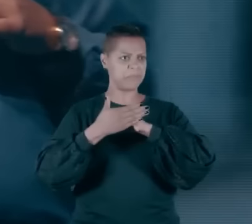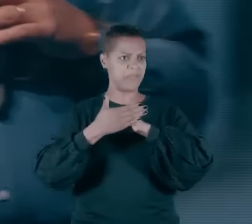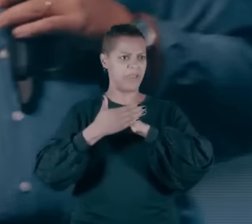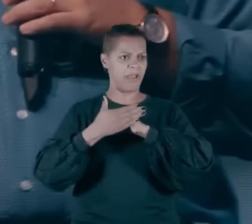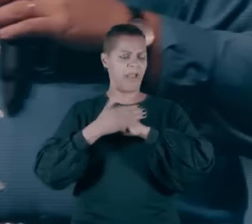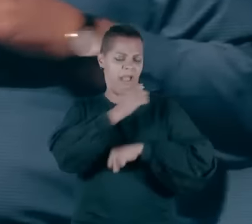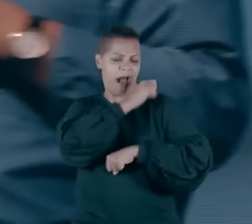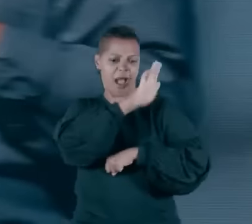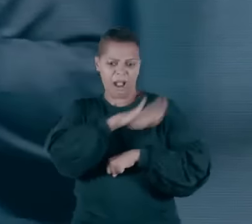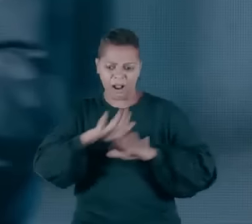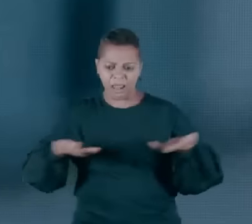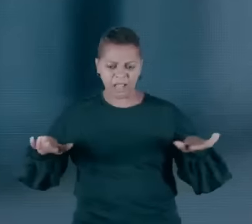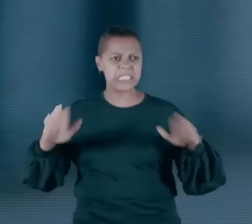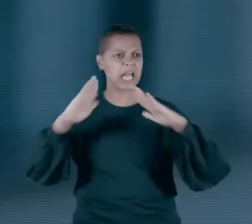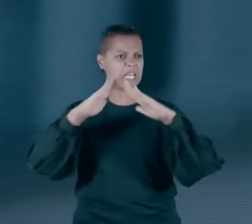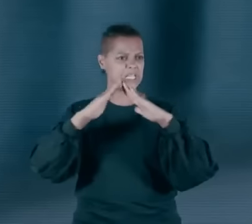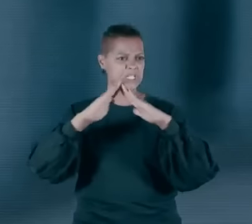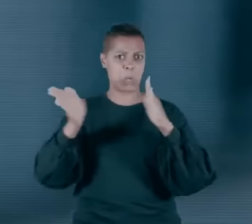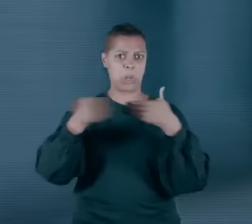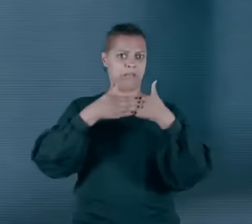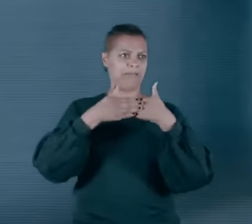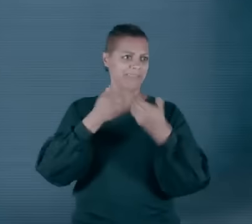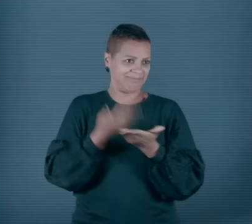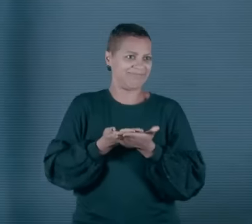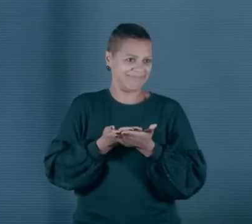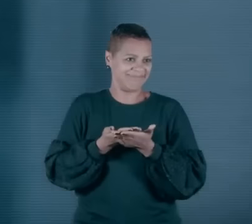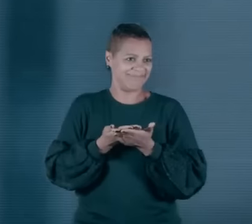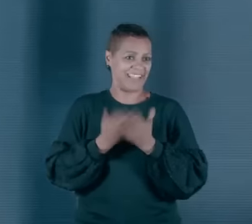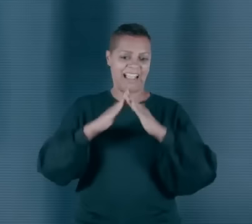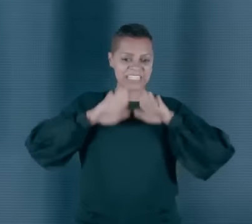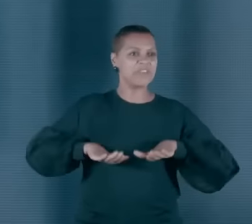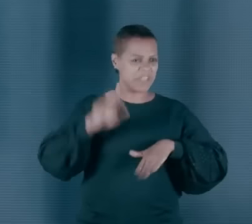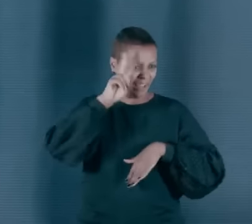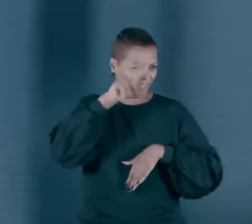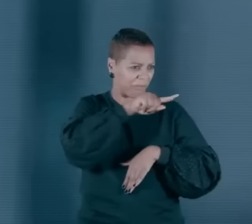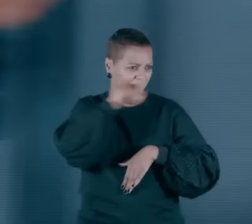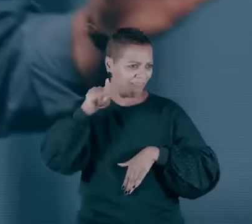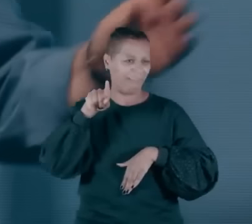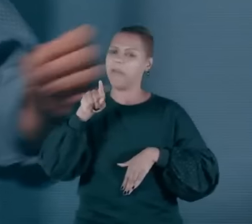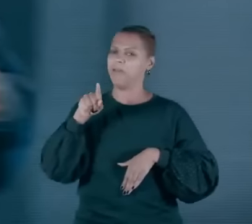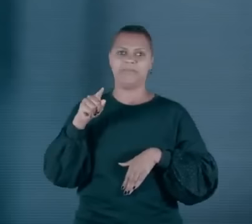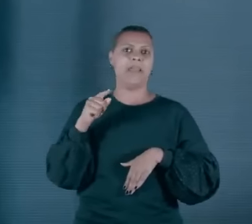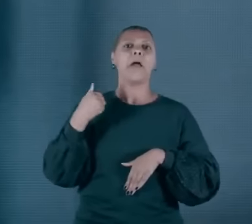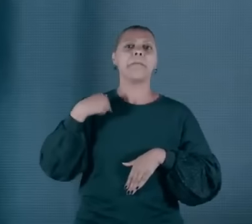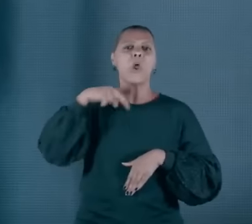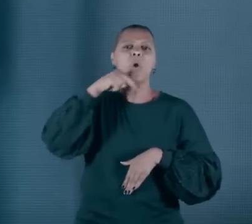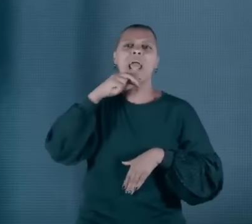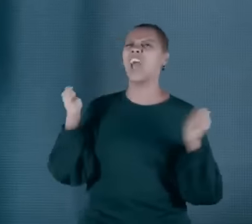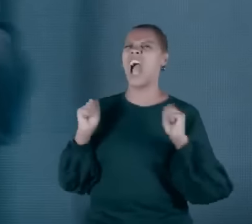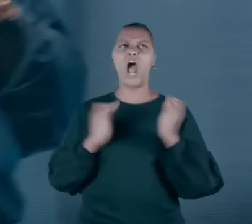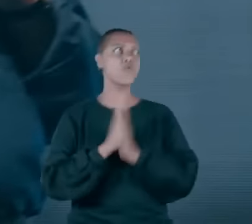escolas não é verdade eu vejo pelo meu neto no início ele amou achou uma delícia não ter que ir pra